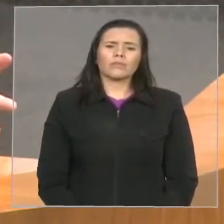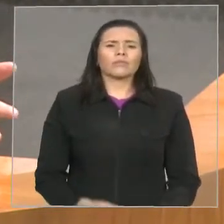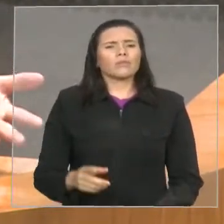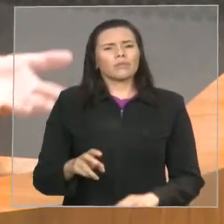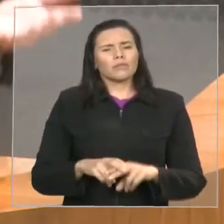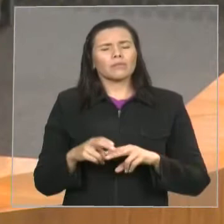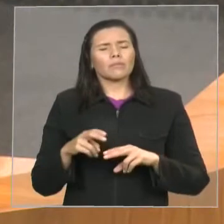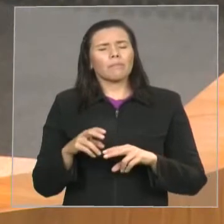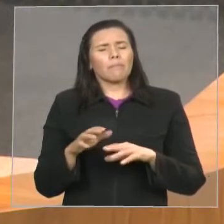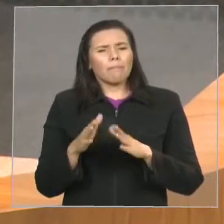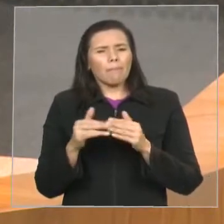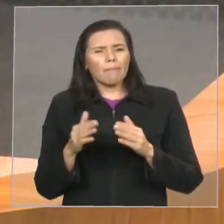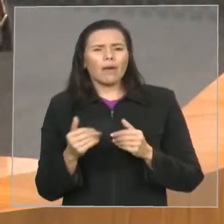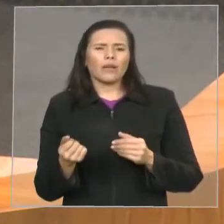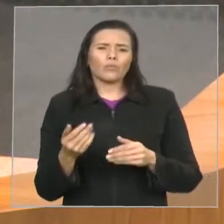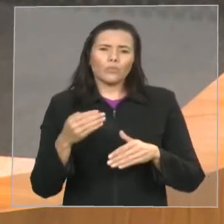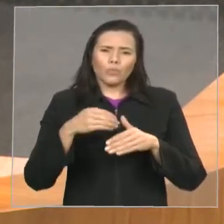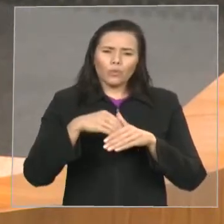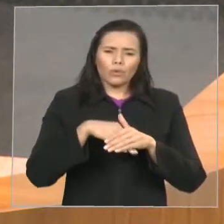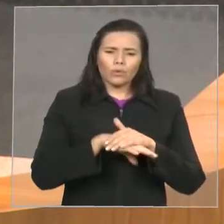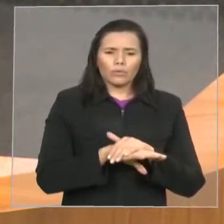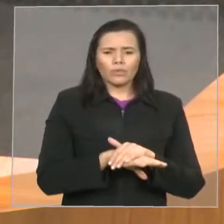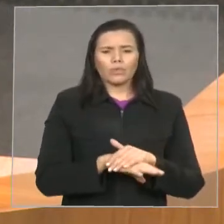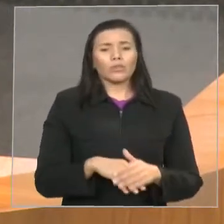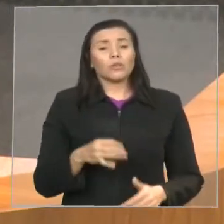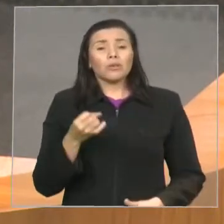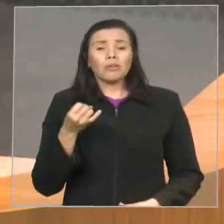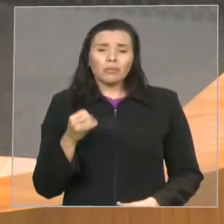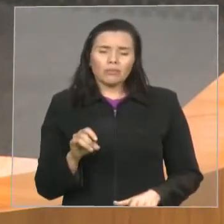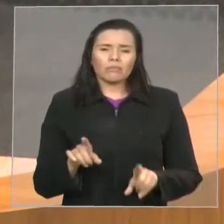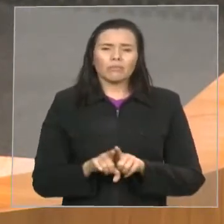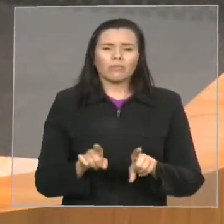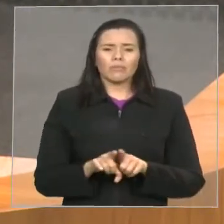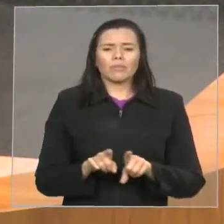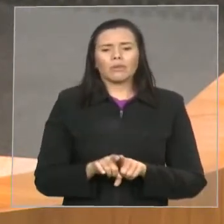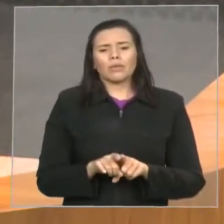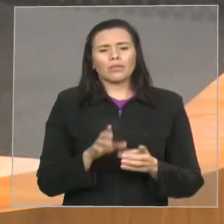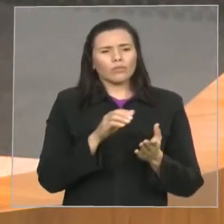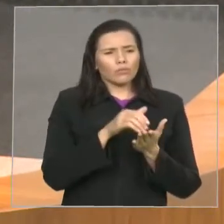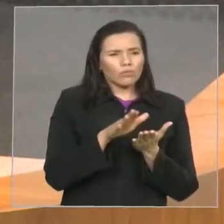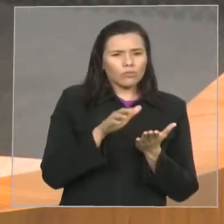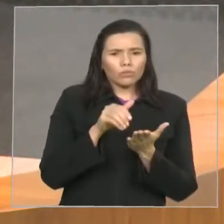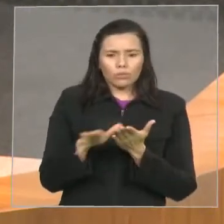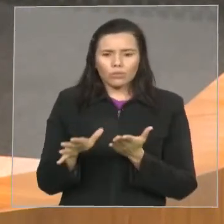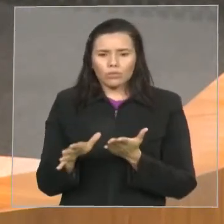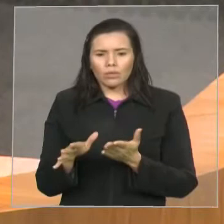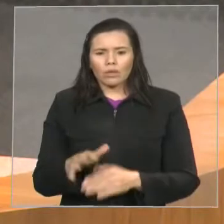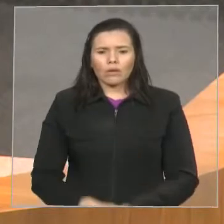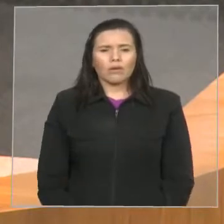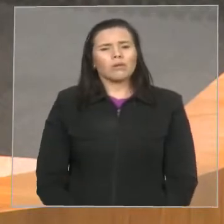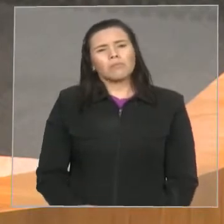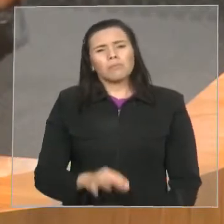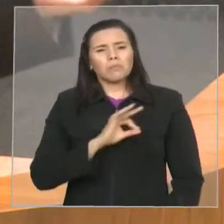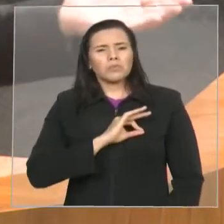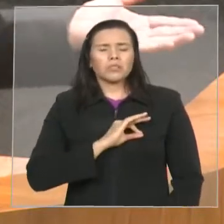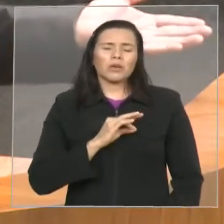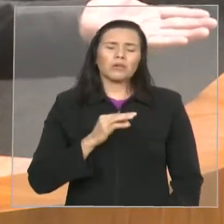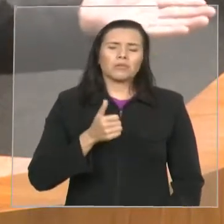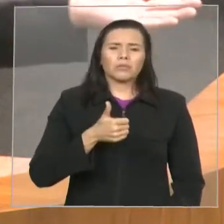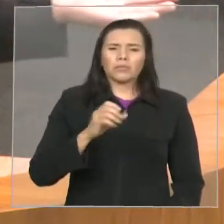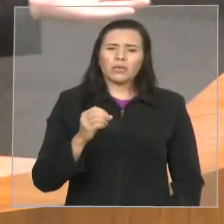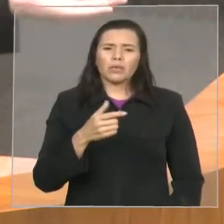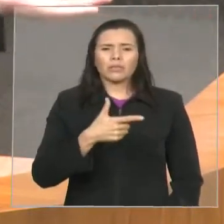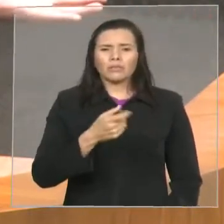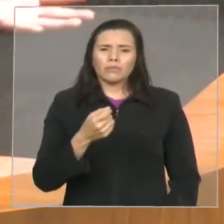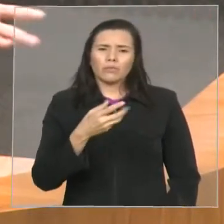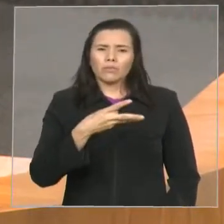é demissão, que precisa ter mais cuidado ainda. Muitas das vezes, um policial com 10, 20, 30 anos de casa, e de repente perde o